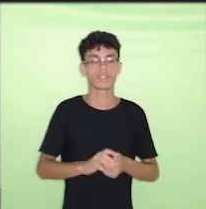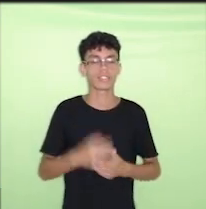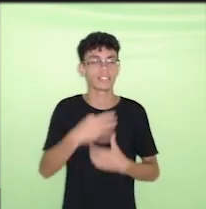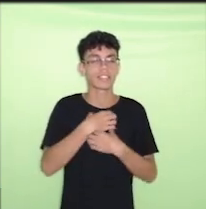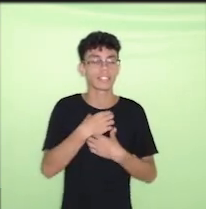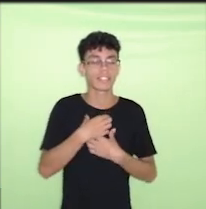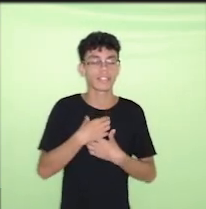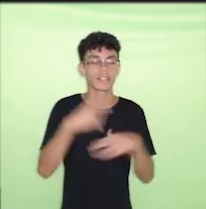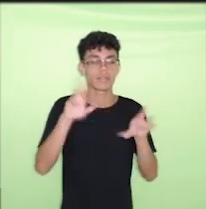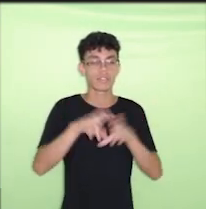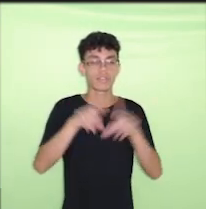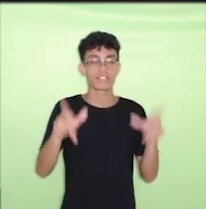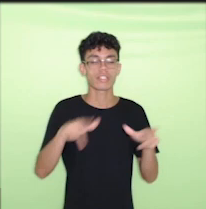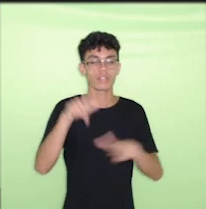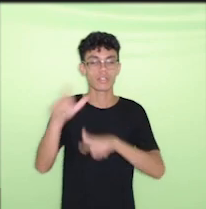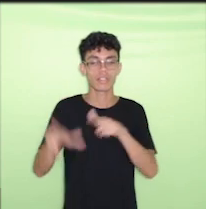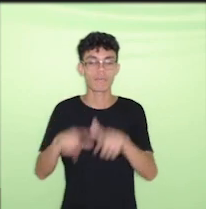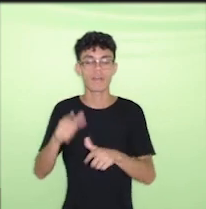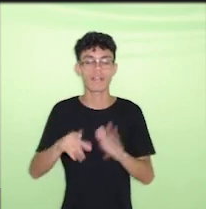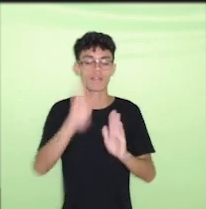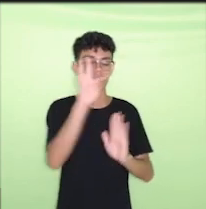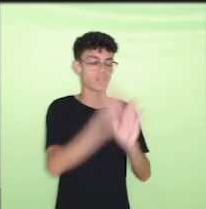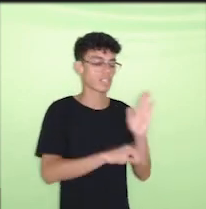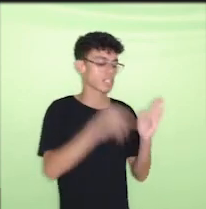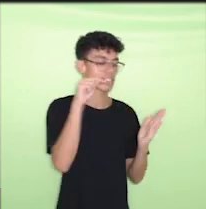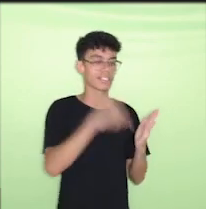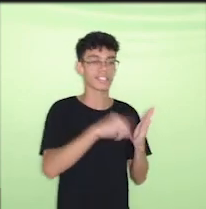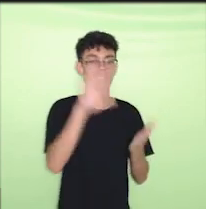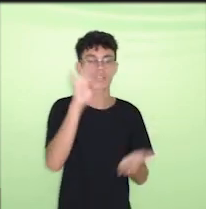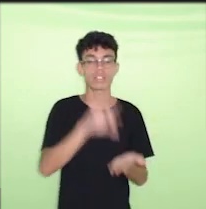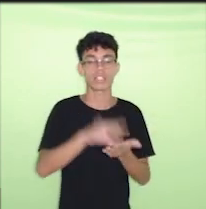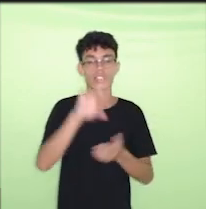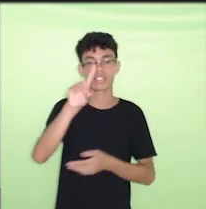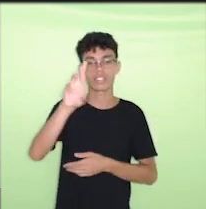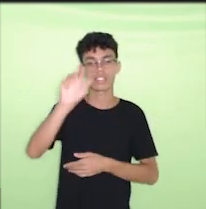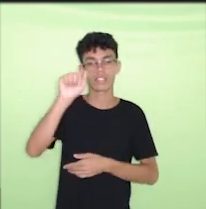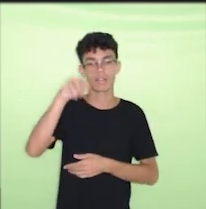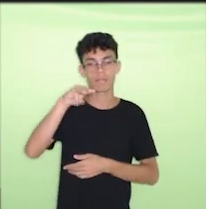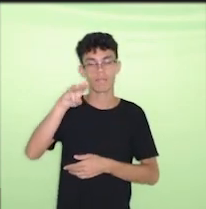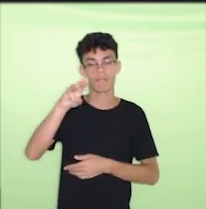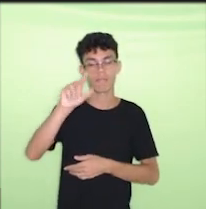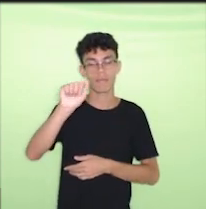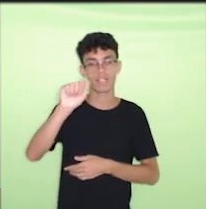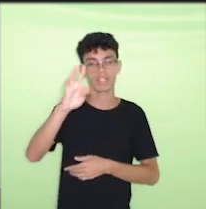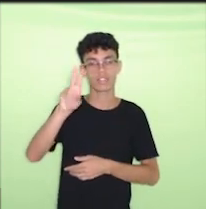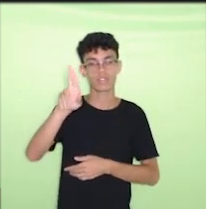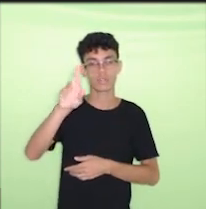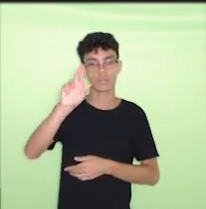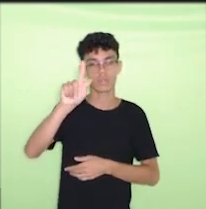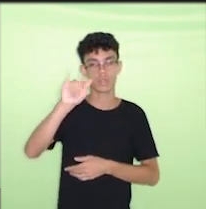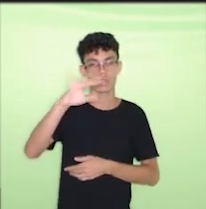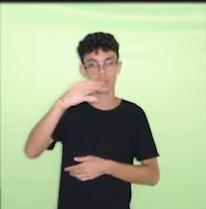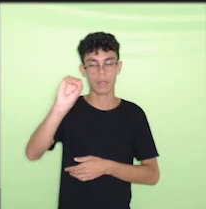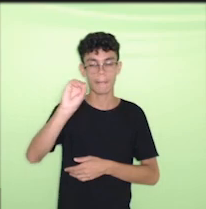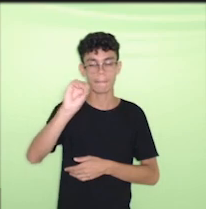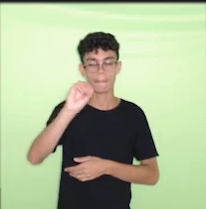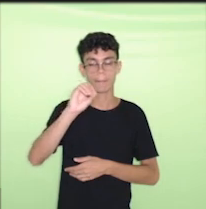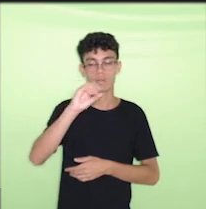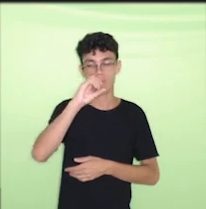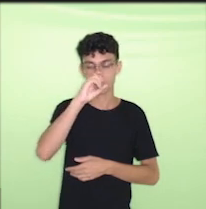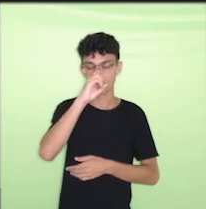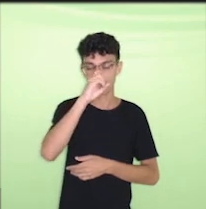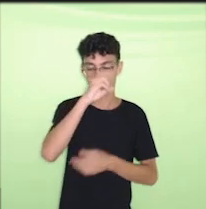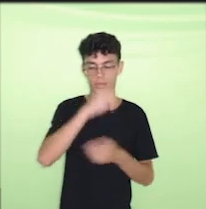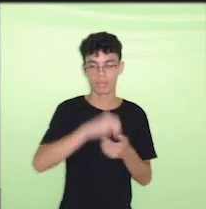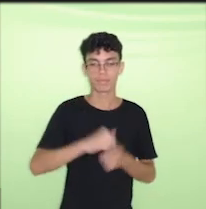sente alguma diferença no trabalho com o texto originalmente dramatúrgico? Do Daniel. Né? Então,